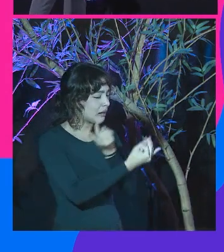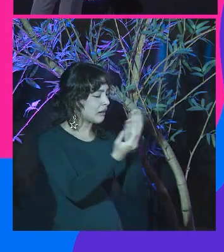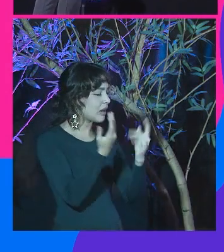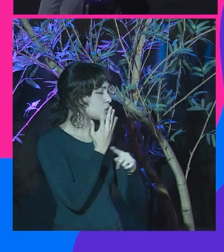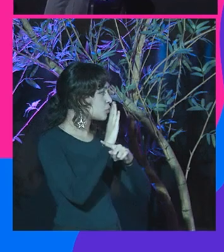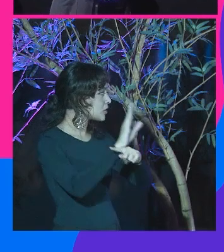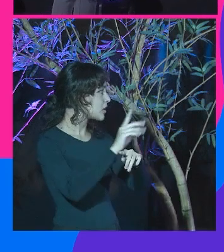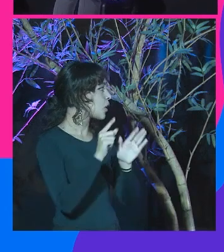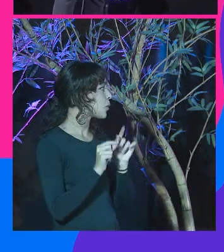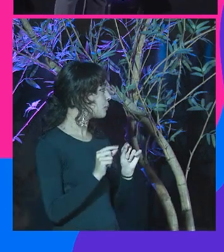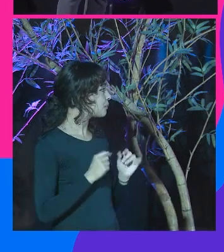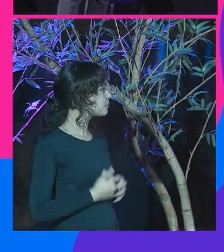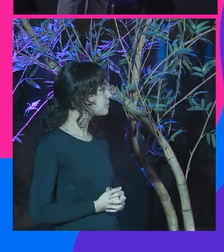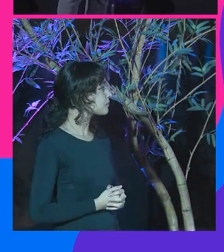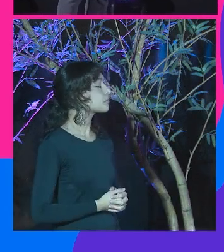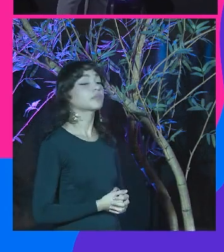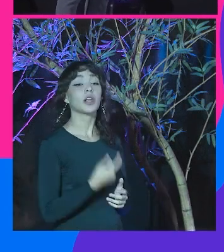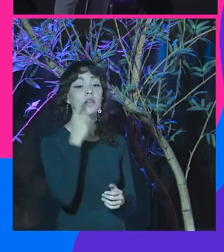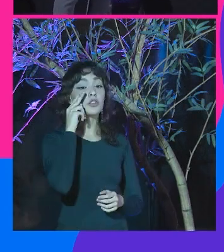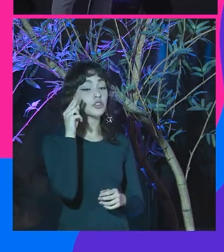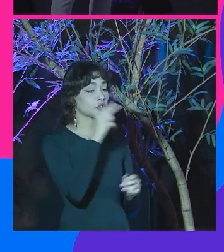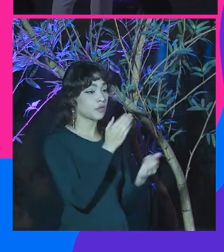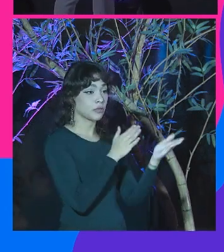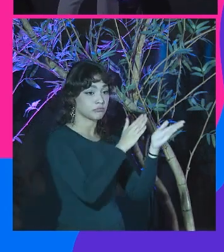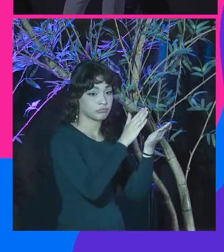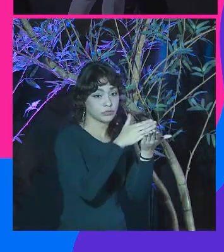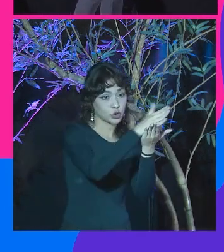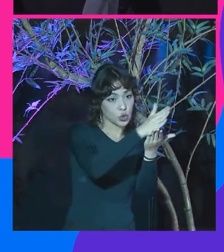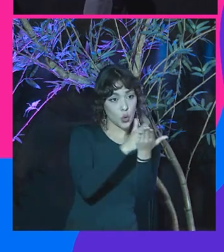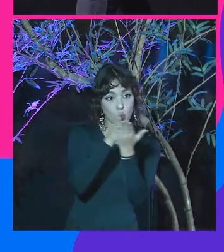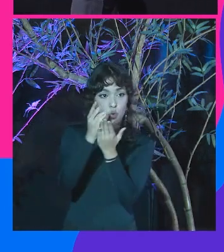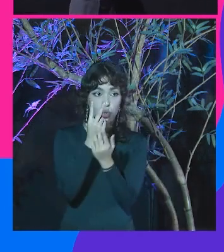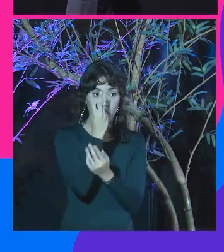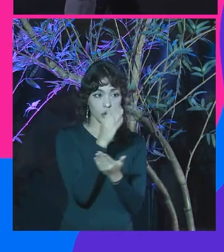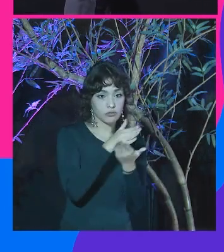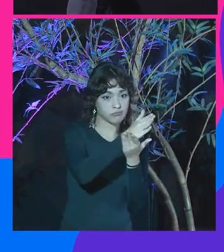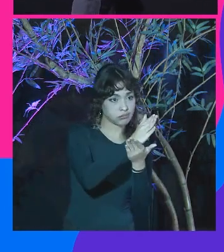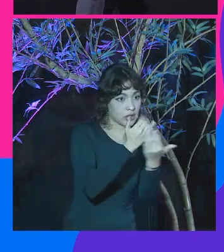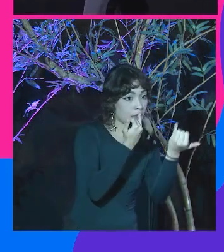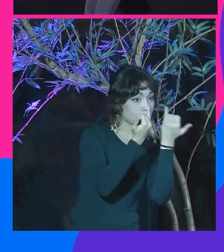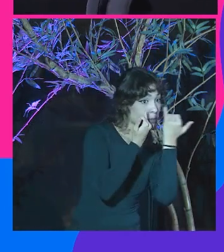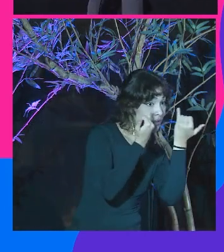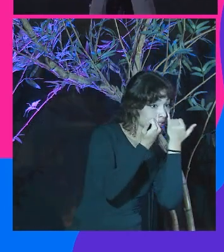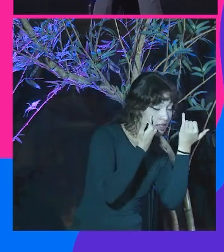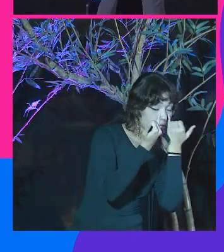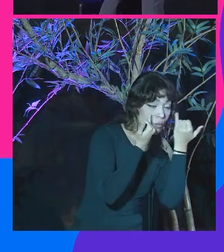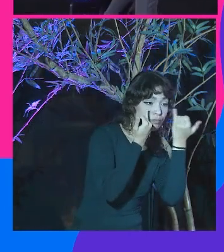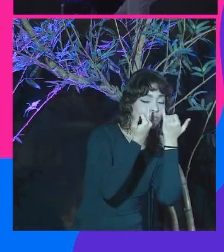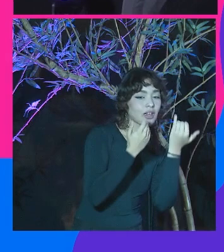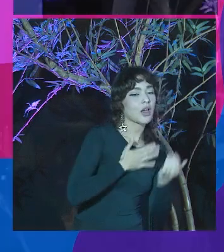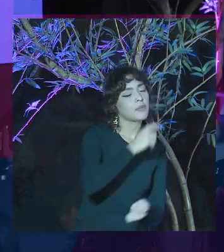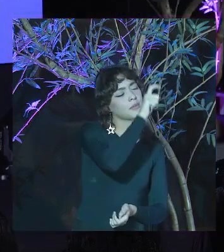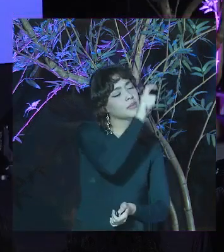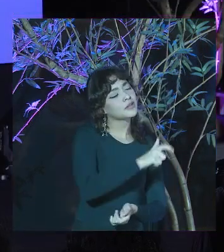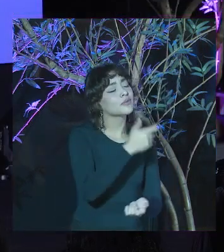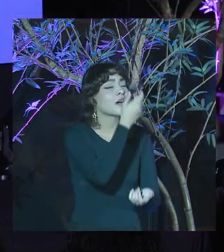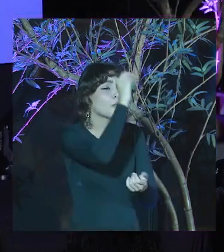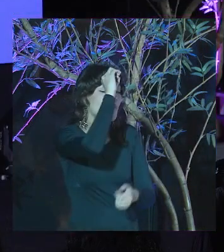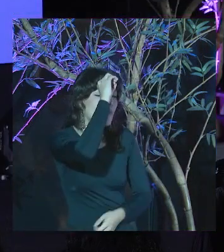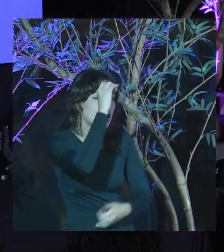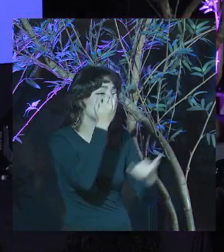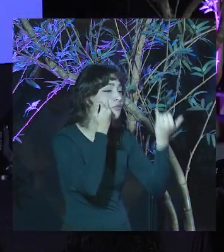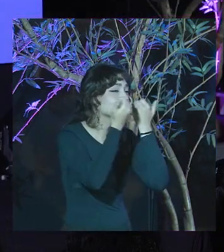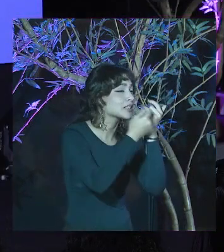falando. Aqui a gente está vendo 2 eixos, tá? Um deles que fala de informação. Saindo de uma pessoa desinformada, quando ela se